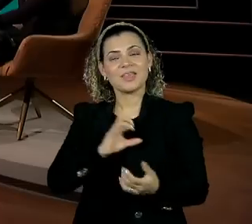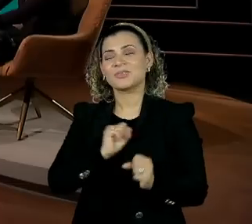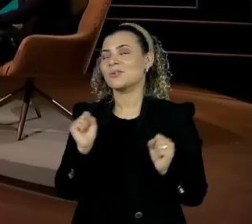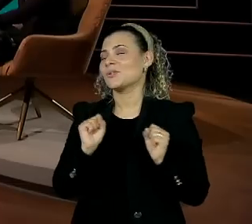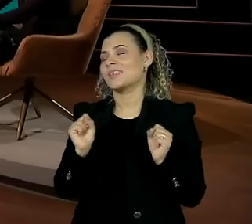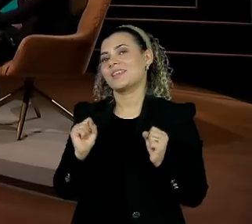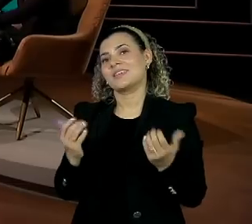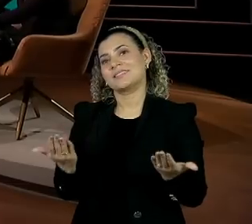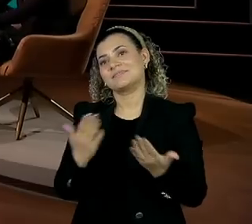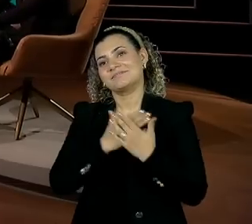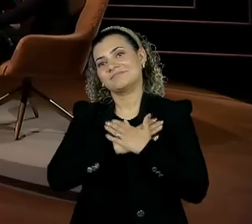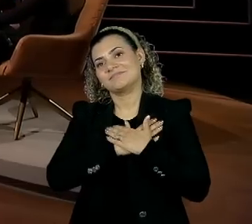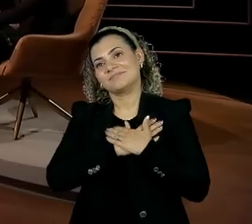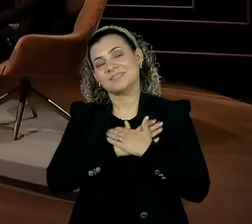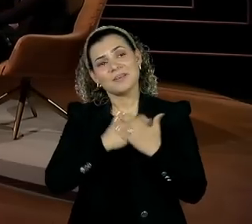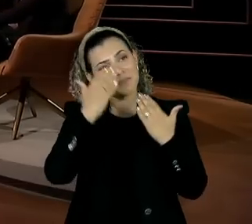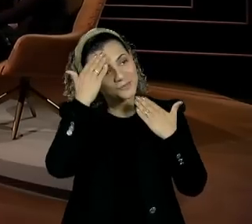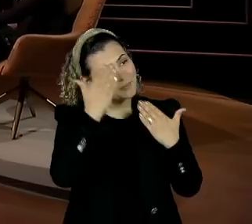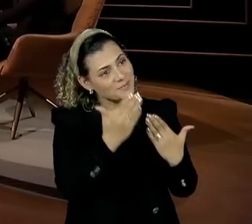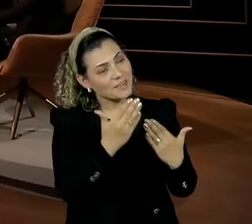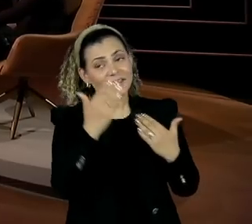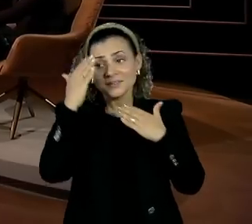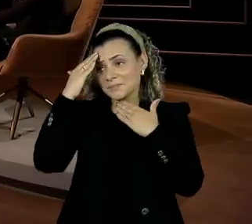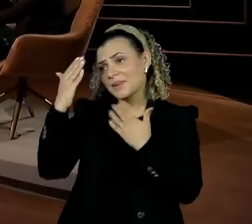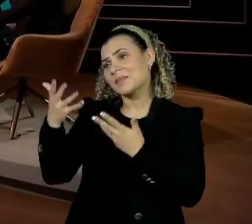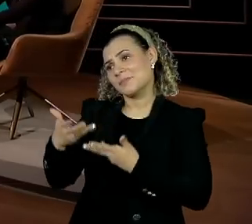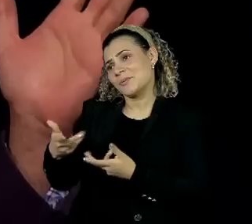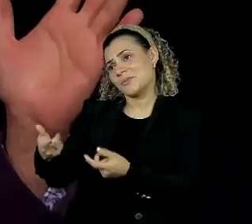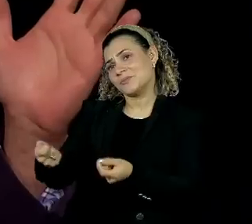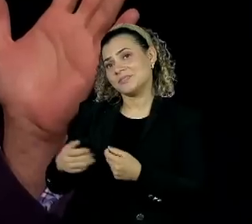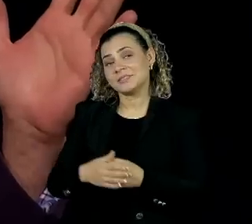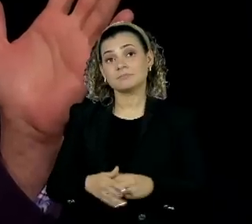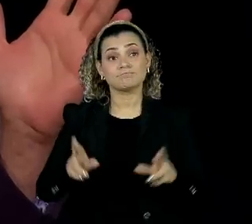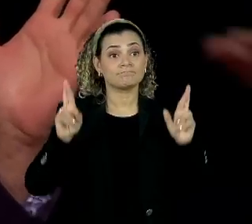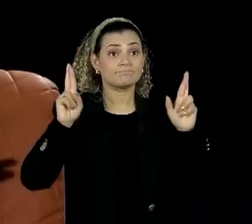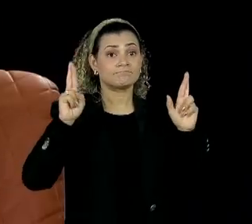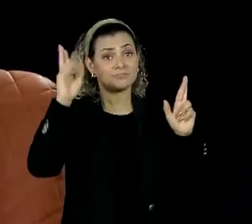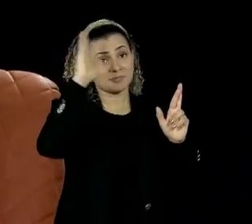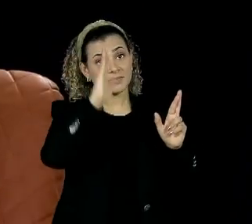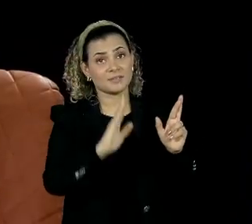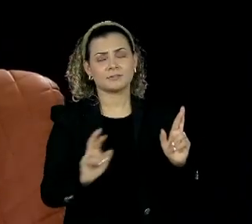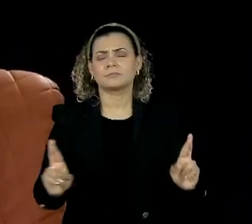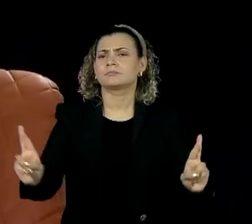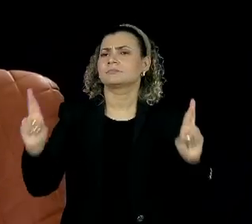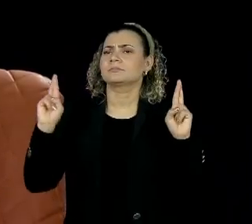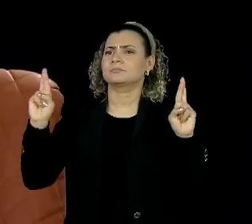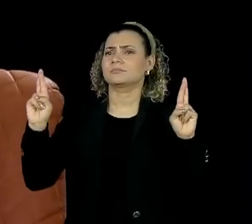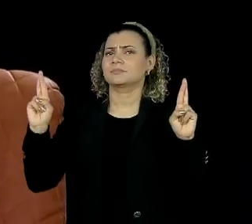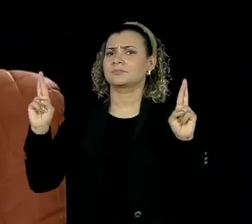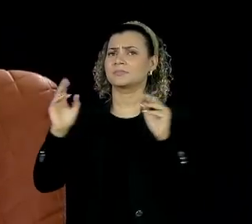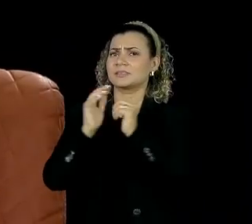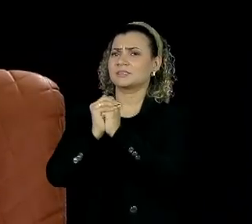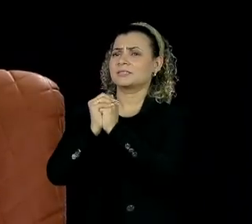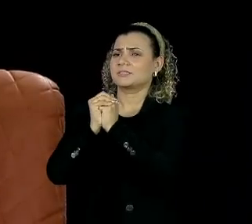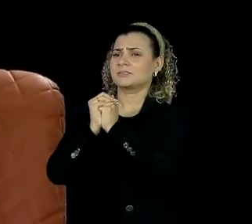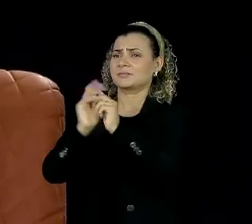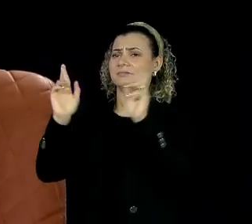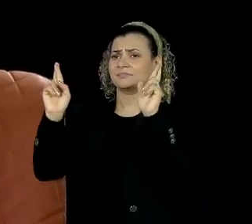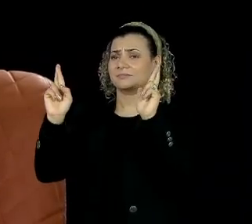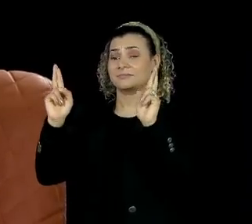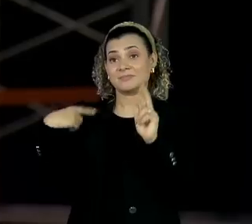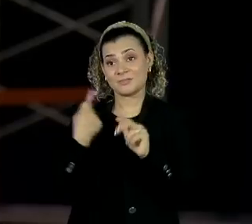adorei. Que bom. Muito obrigado. Obrigada pelo convite. E torçamos pelo Brasil. Torçamos, sim. Vamos fazer a nossa parte.